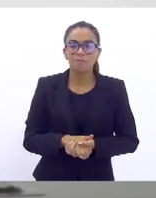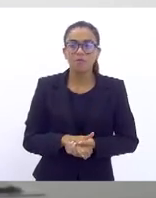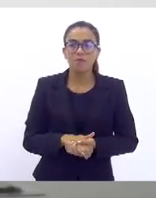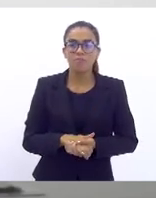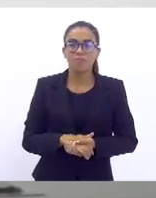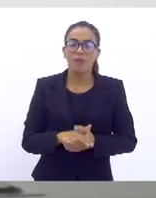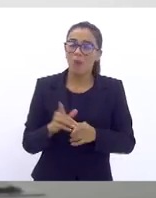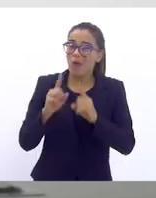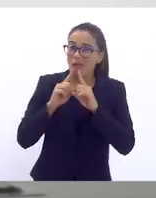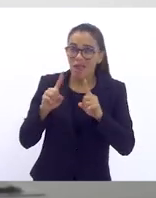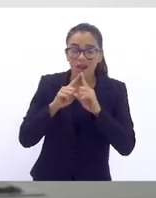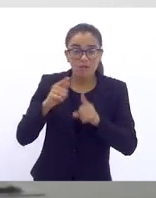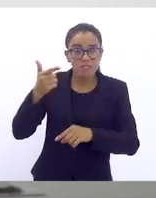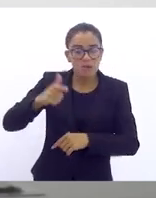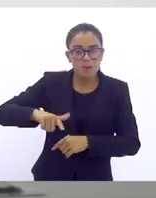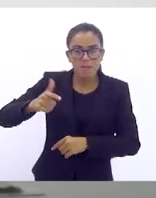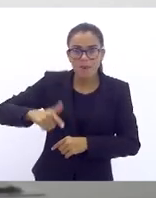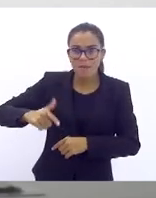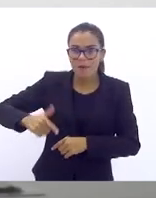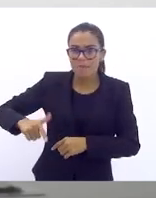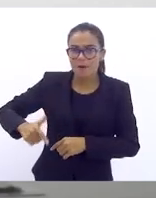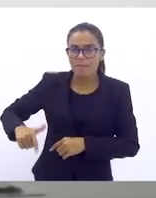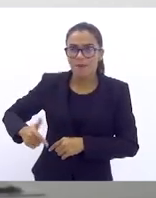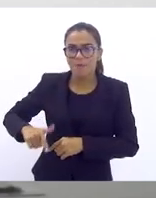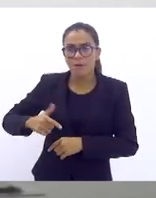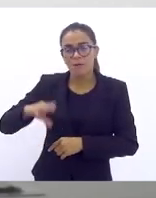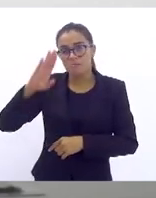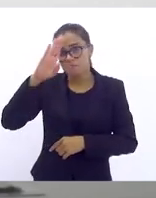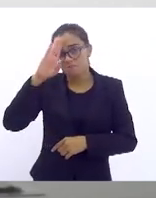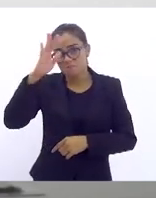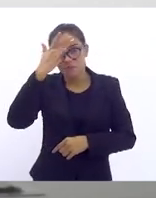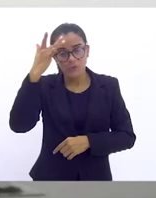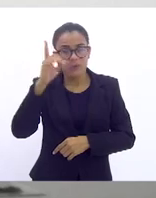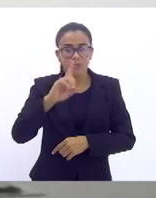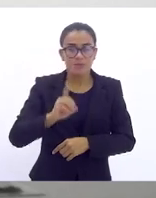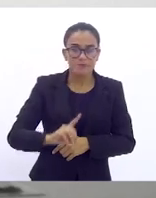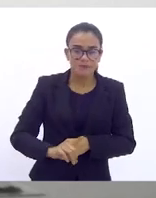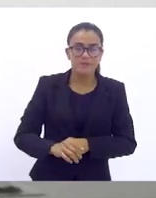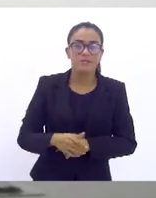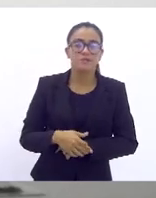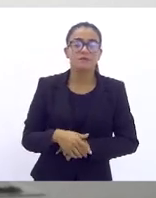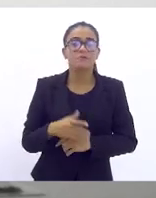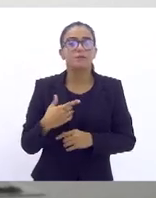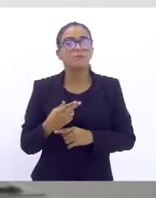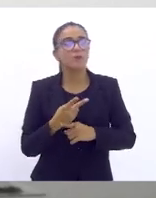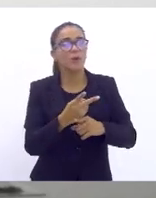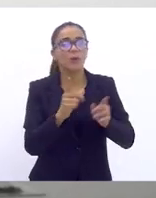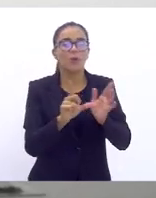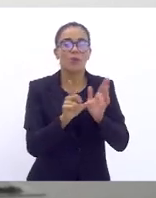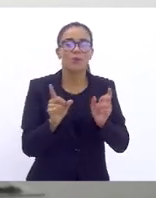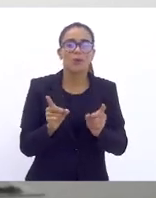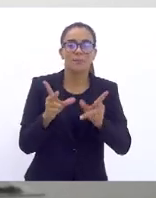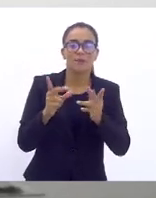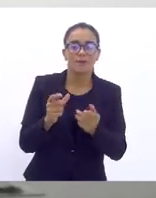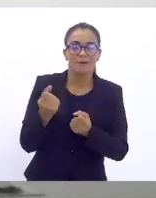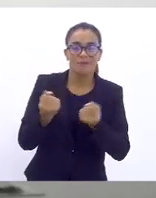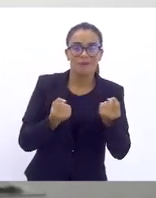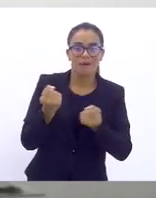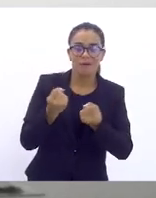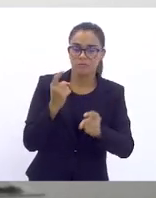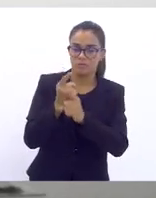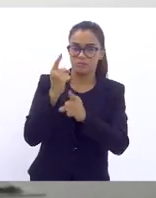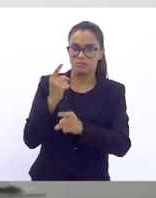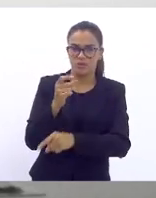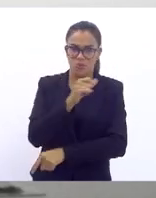reclamação recorrente principalmente dos das pessoas com deficiência que chegam nas concessionárias e descobrem